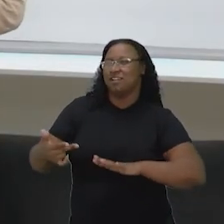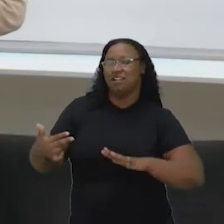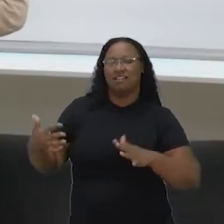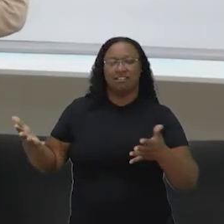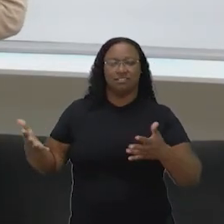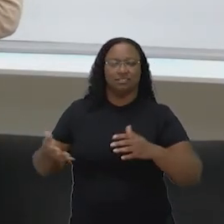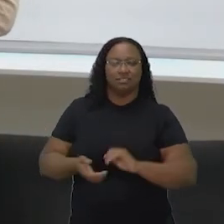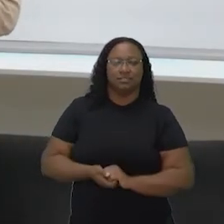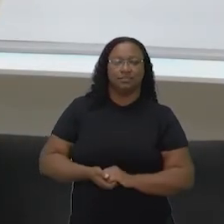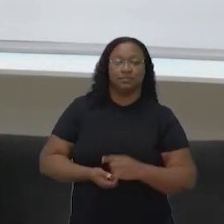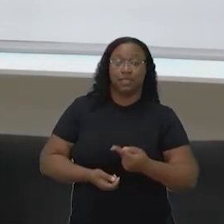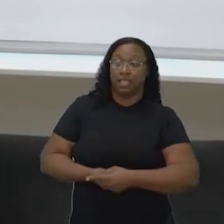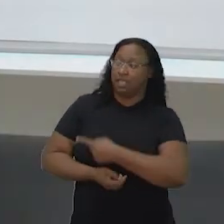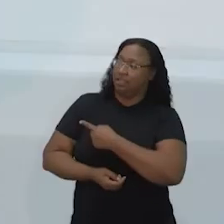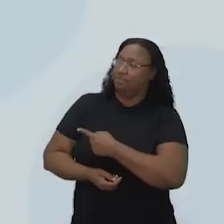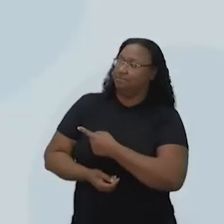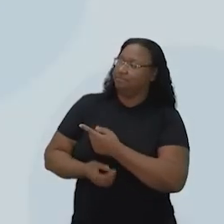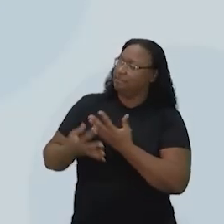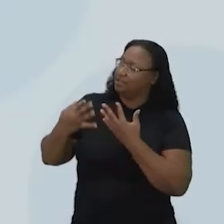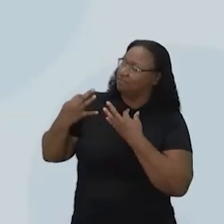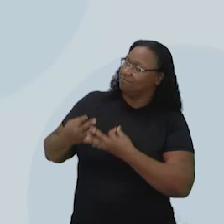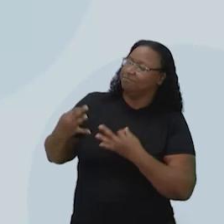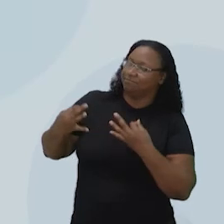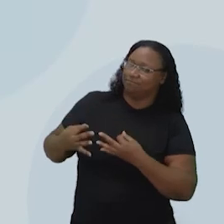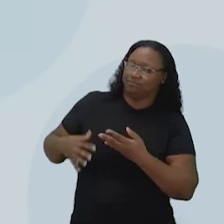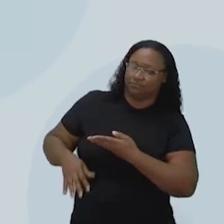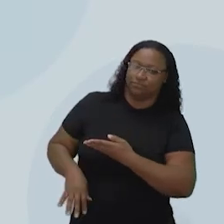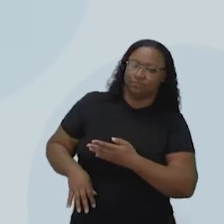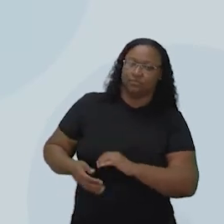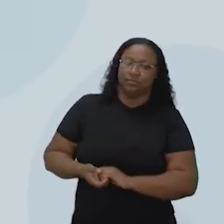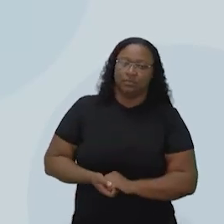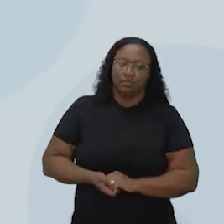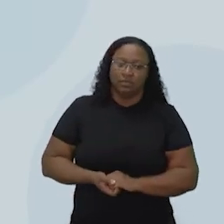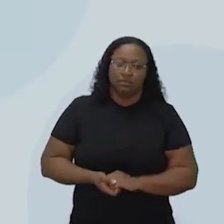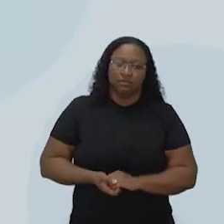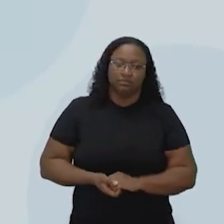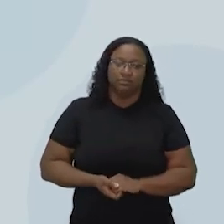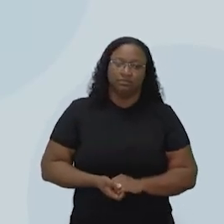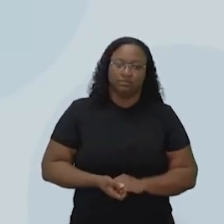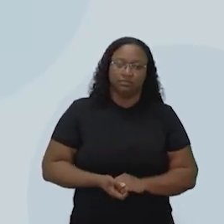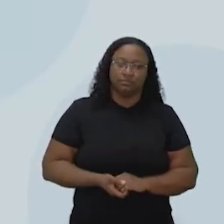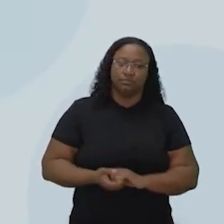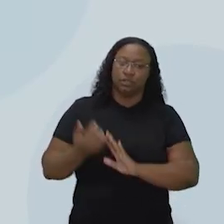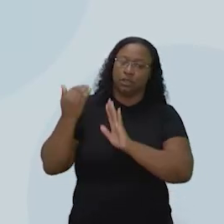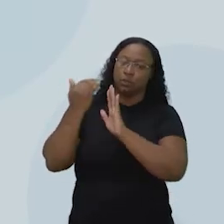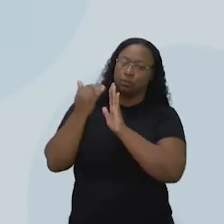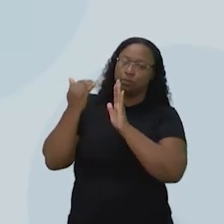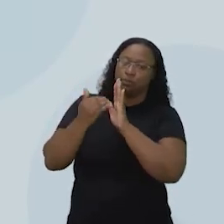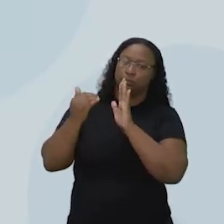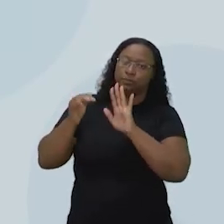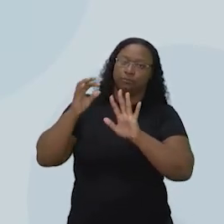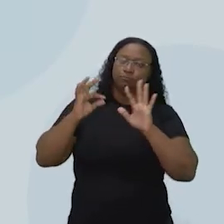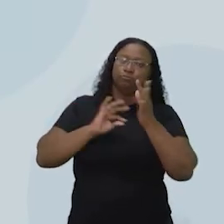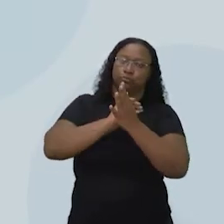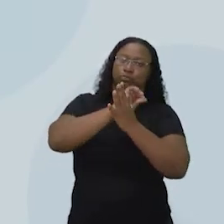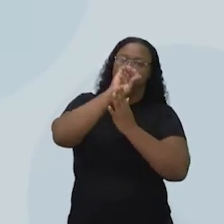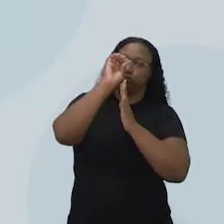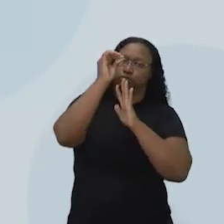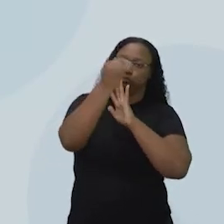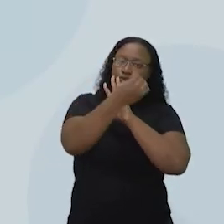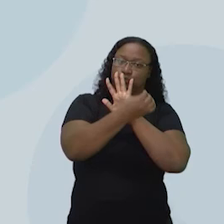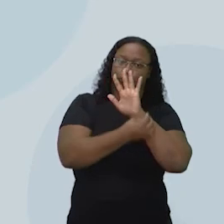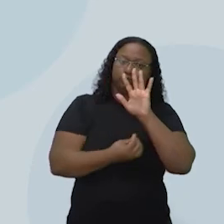aqui, também, só para fechar esse conceito de biorefinaria, são as cadeias de valor aí, né? Então,